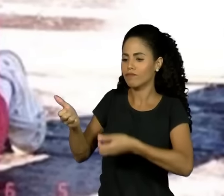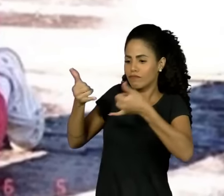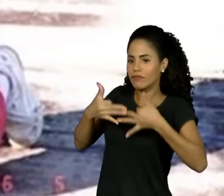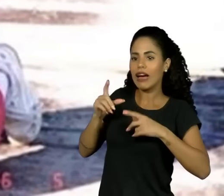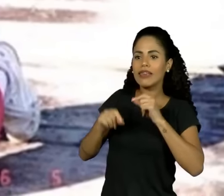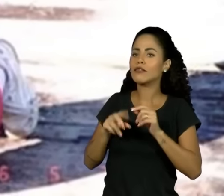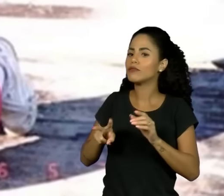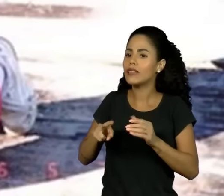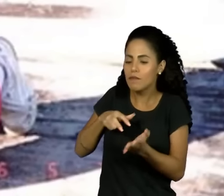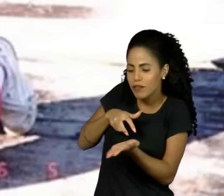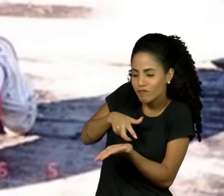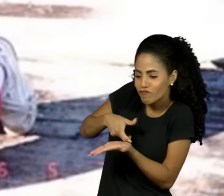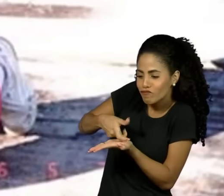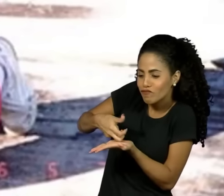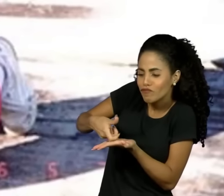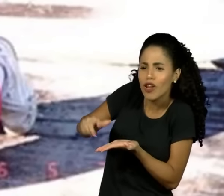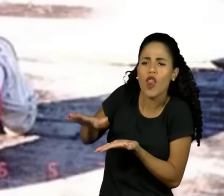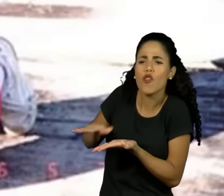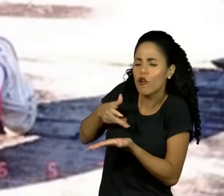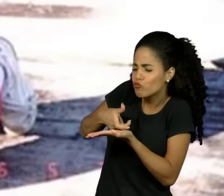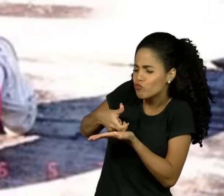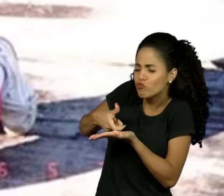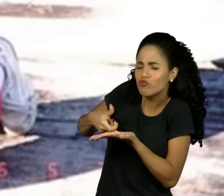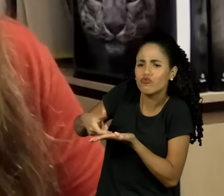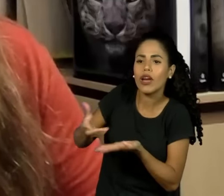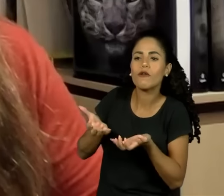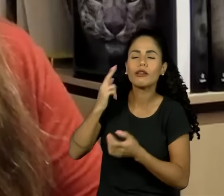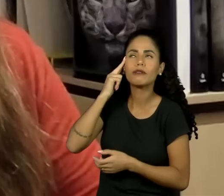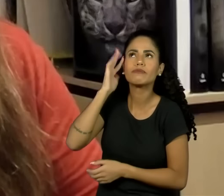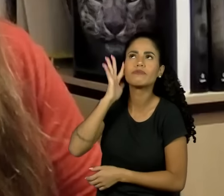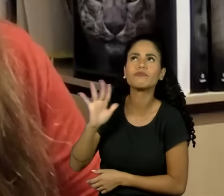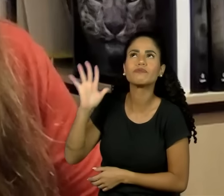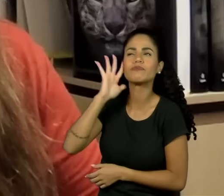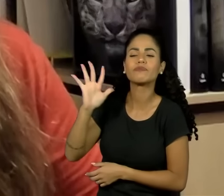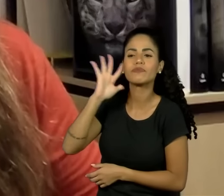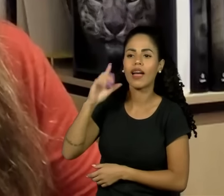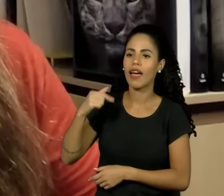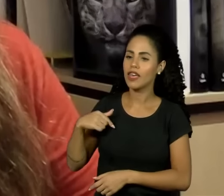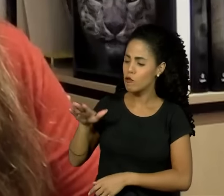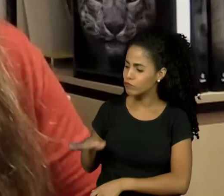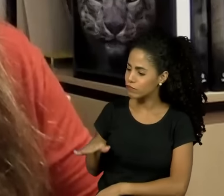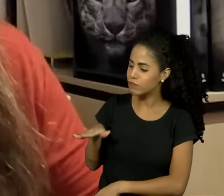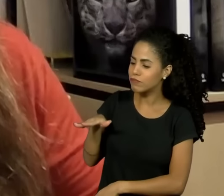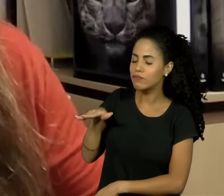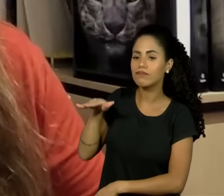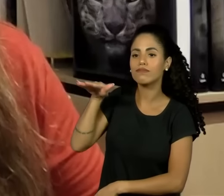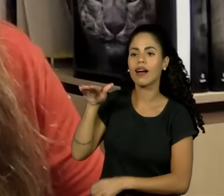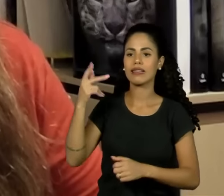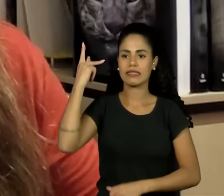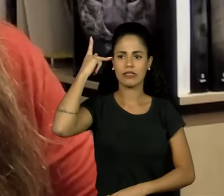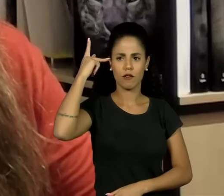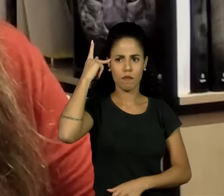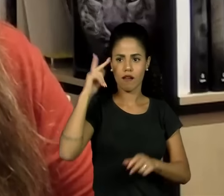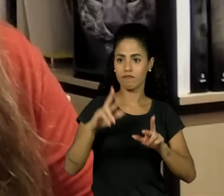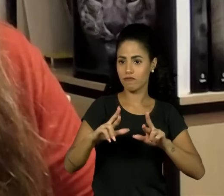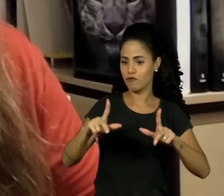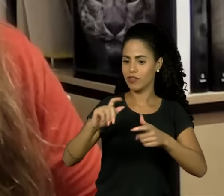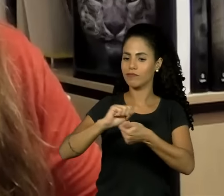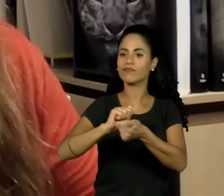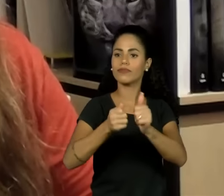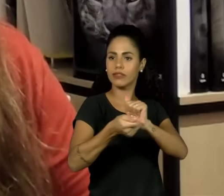pelo jardim de casa. Eu cresci no interior de São Paulo, é uma área muito modificada, né? Assim,